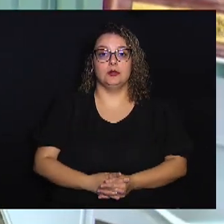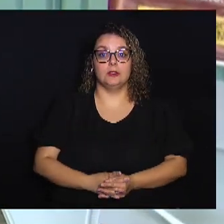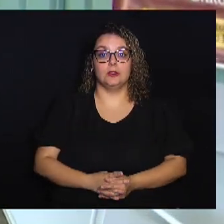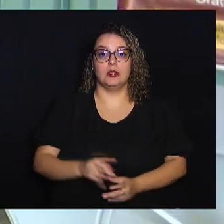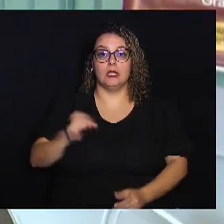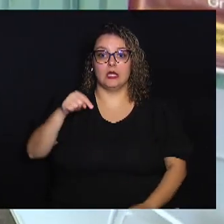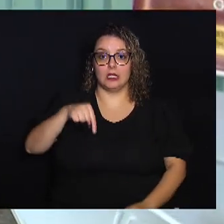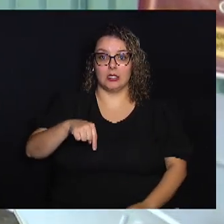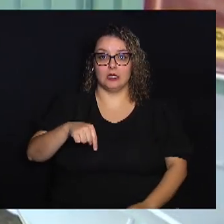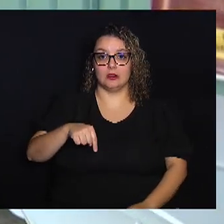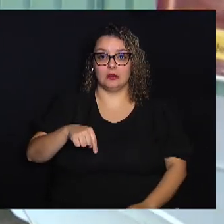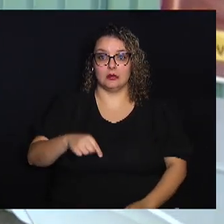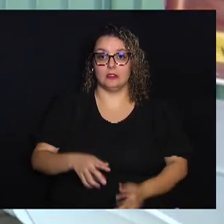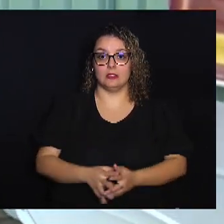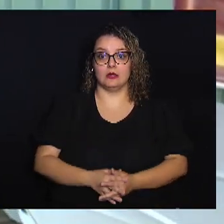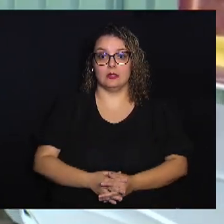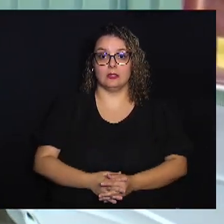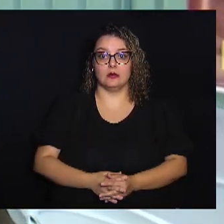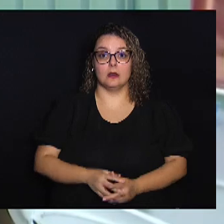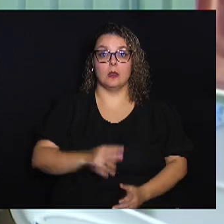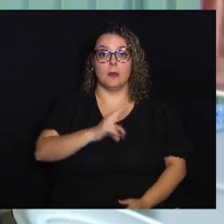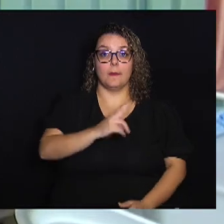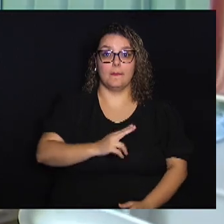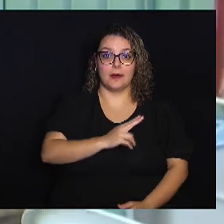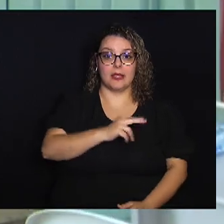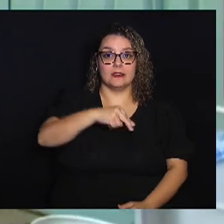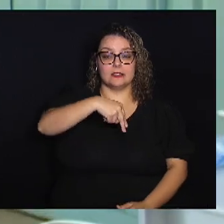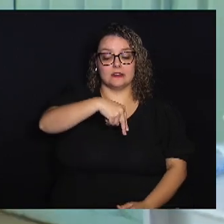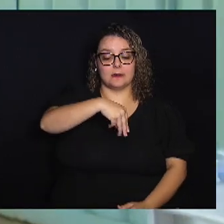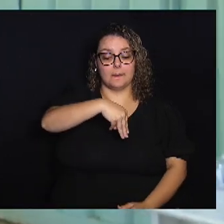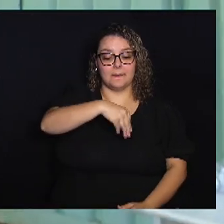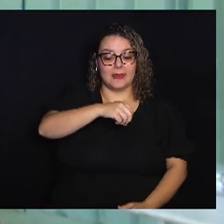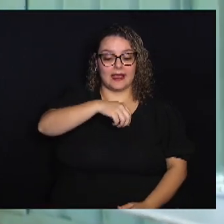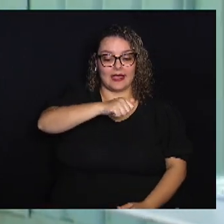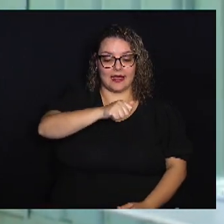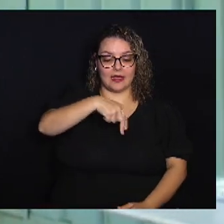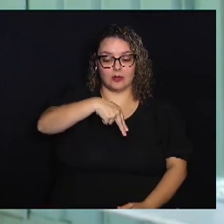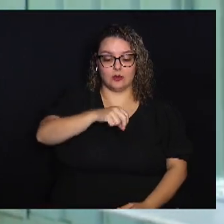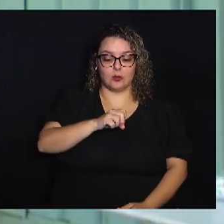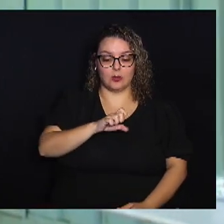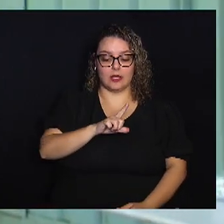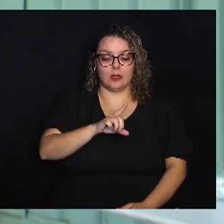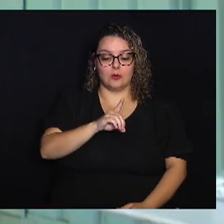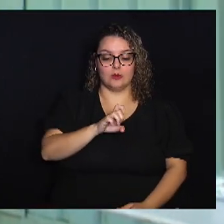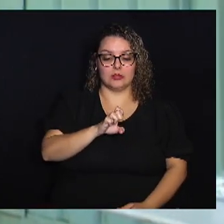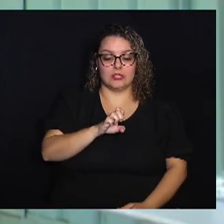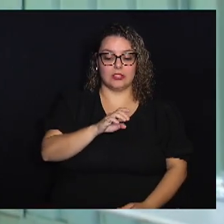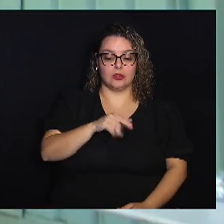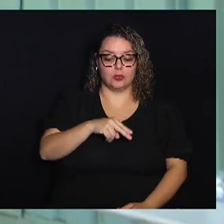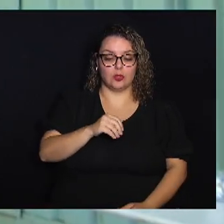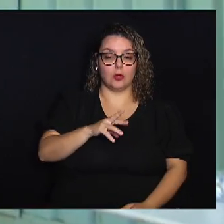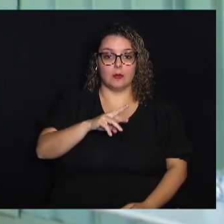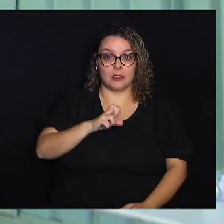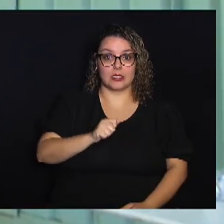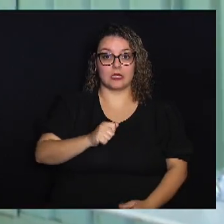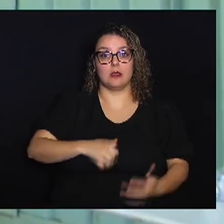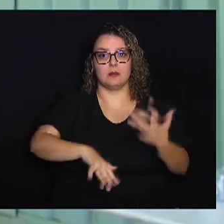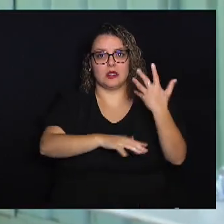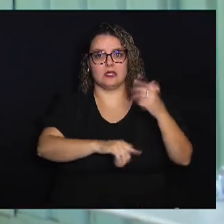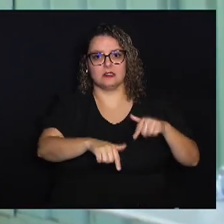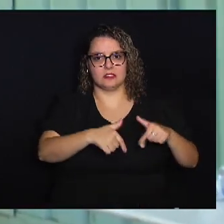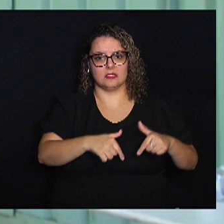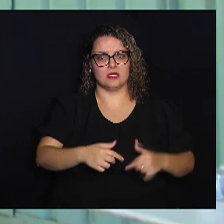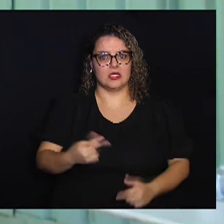aqui deixa eu ver aqui, Padre Manuel da Nóbrega, tá? o bairro. Então, já sabe, já é a